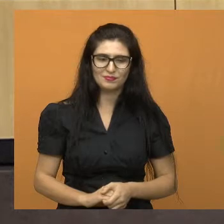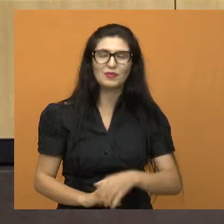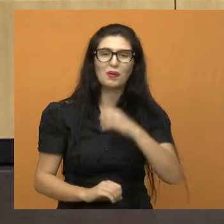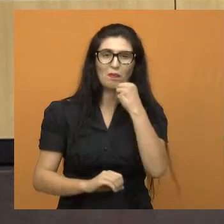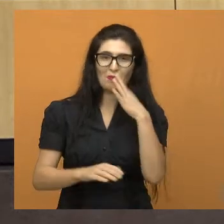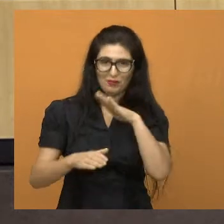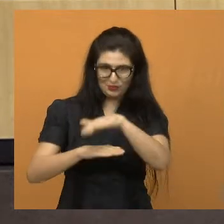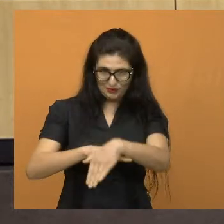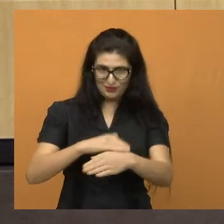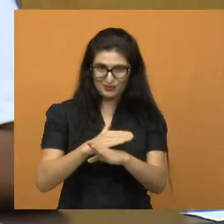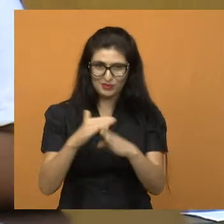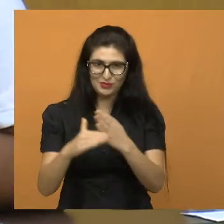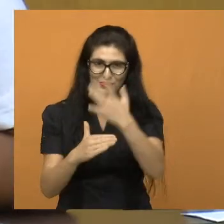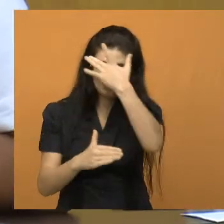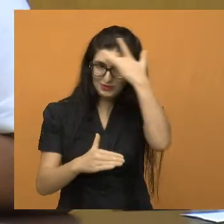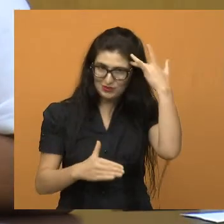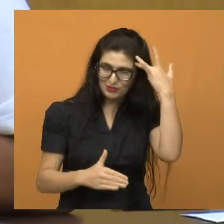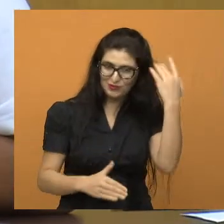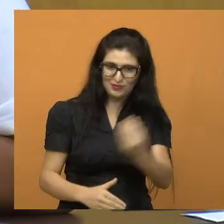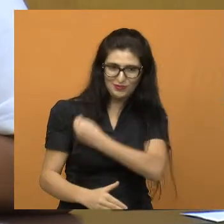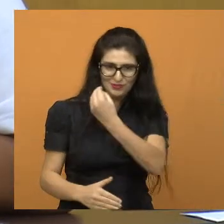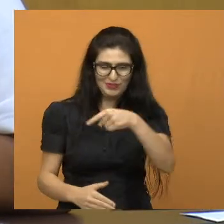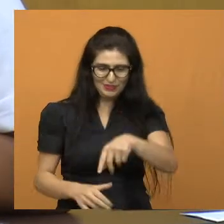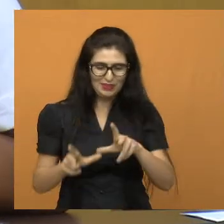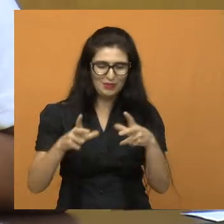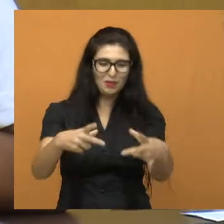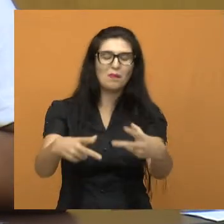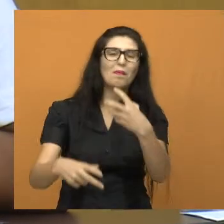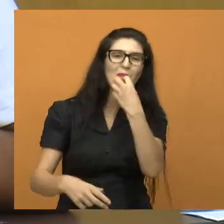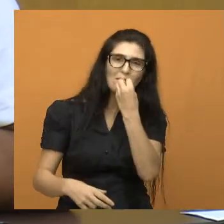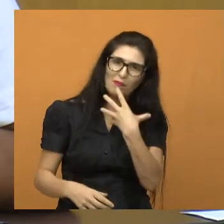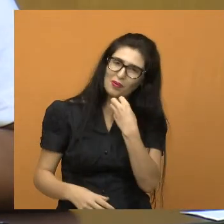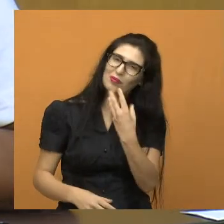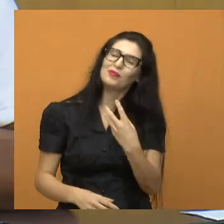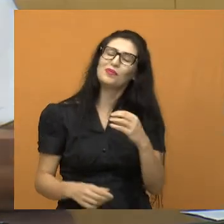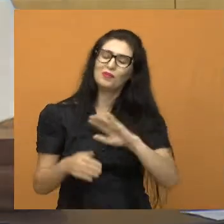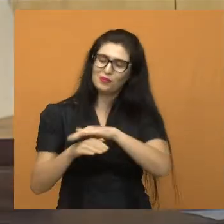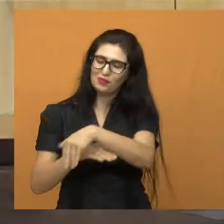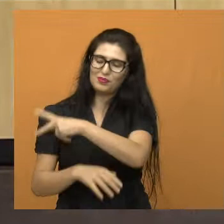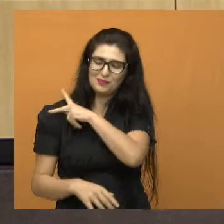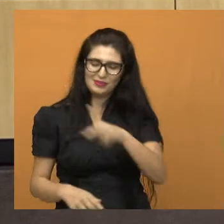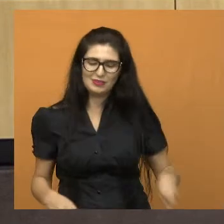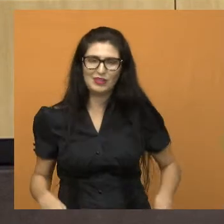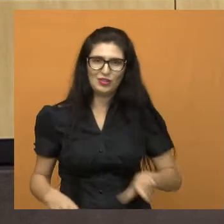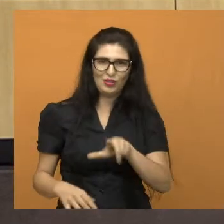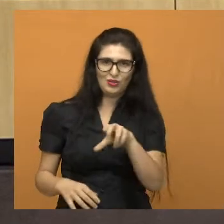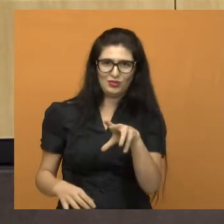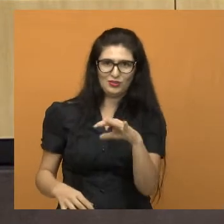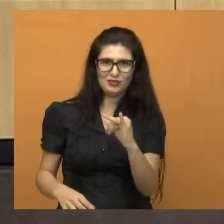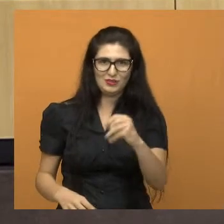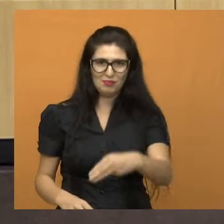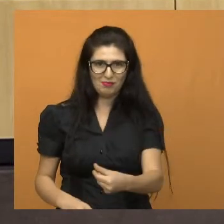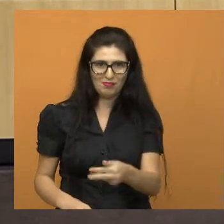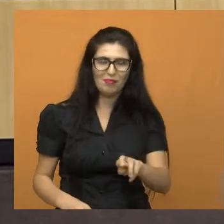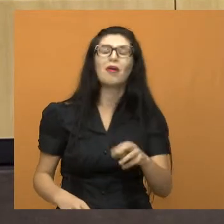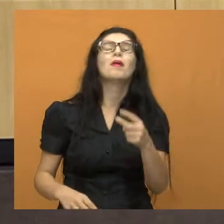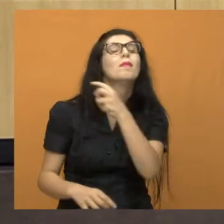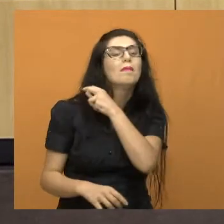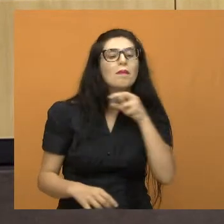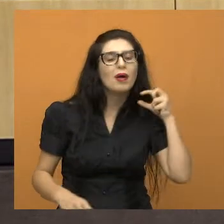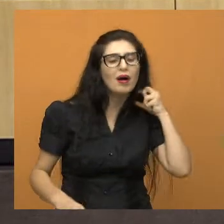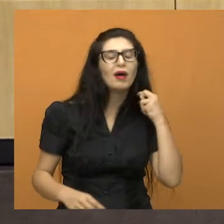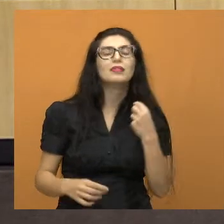Boa noite a todos. Boa noite à presidente Lucimar, aos padres Cláudio e